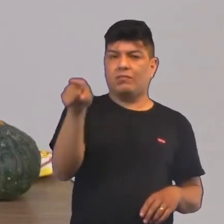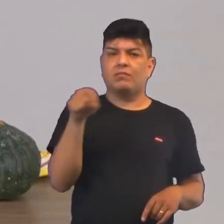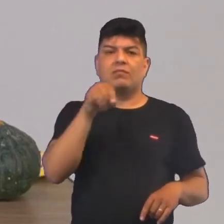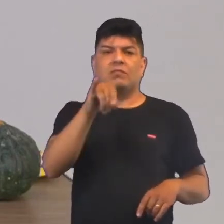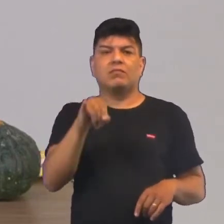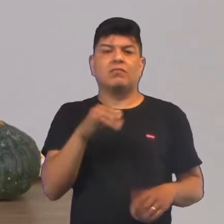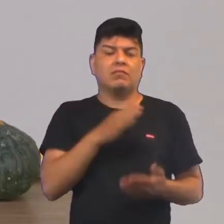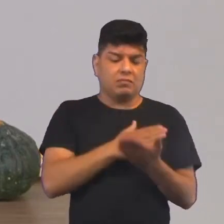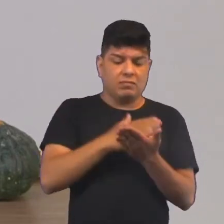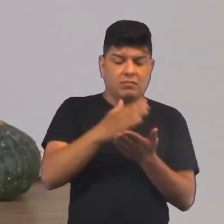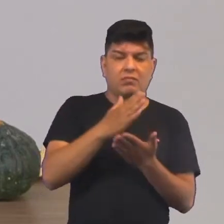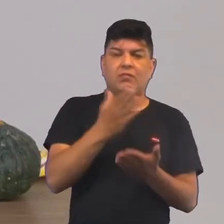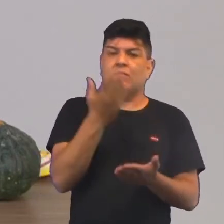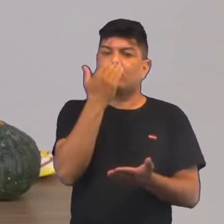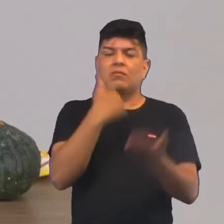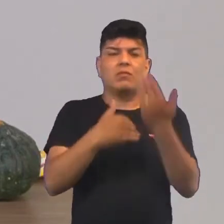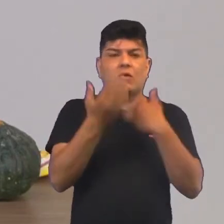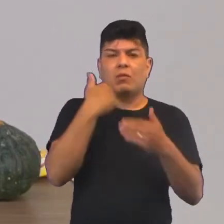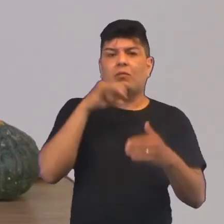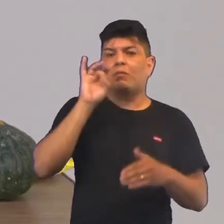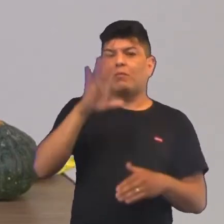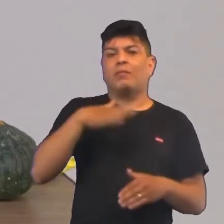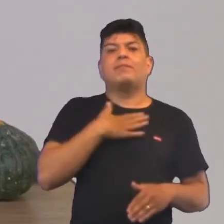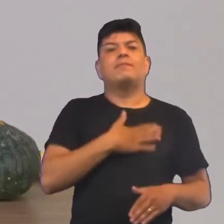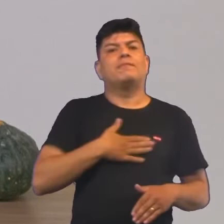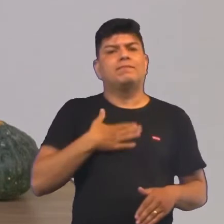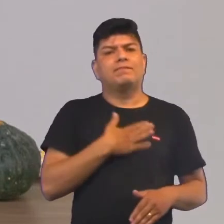comer se vocês começarem a comer só o que vocês gostam?